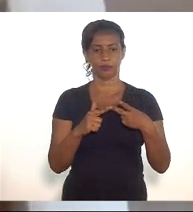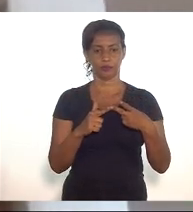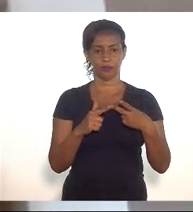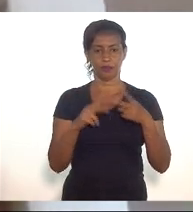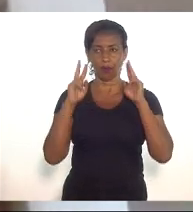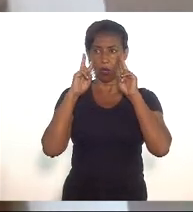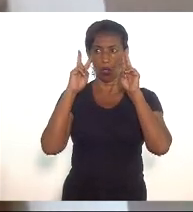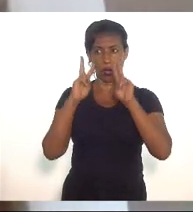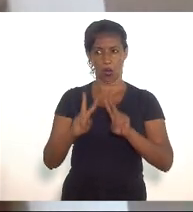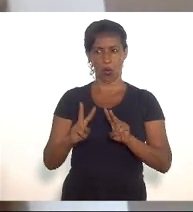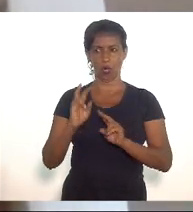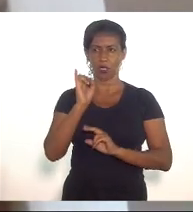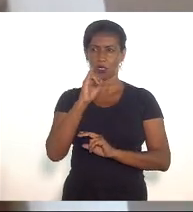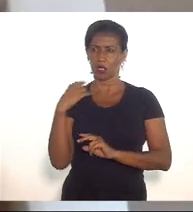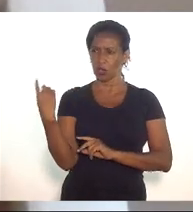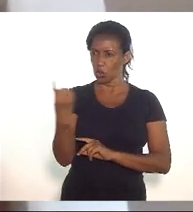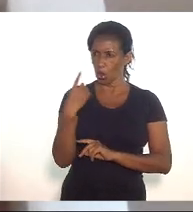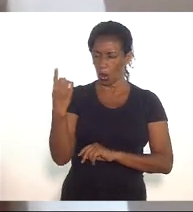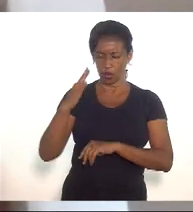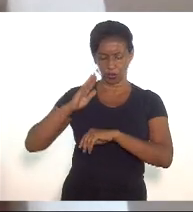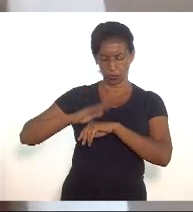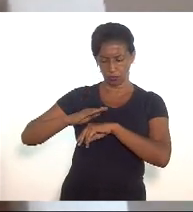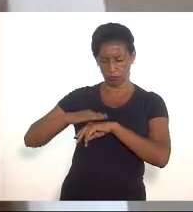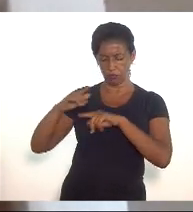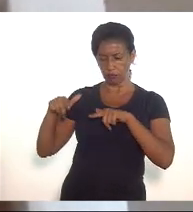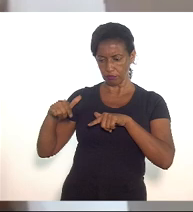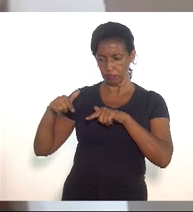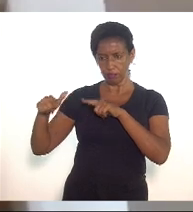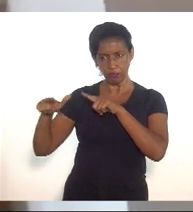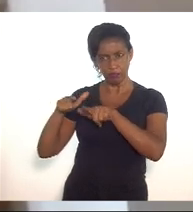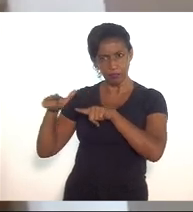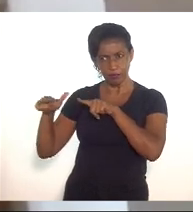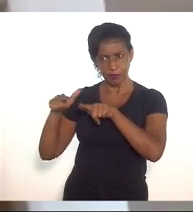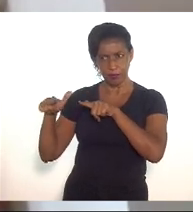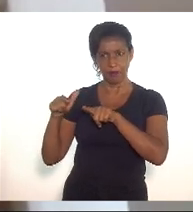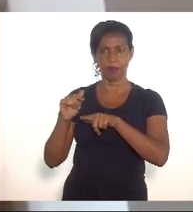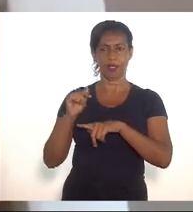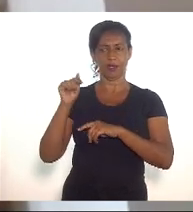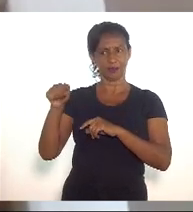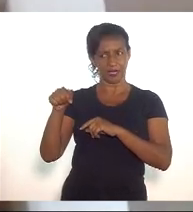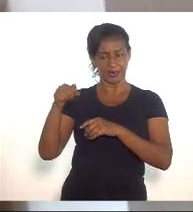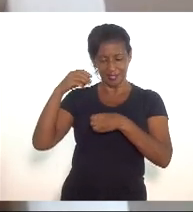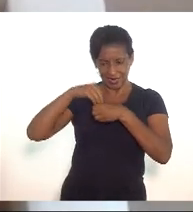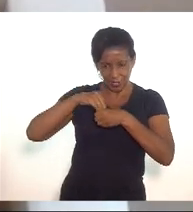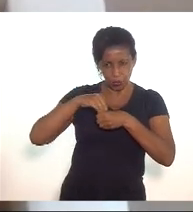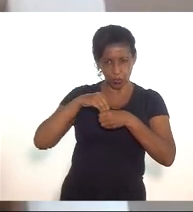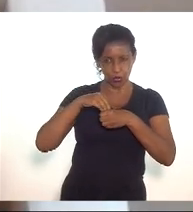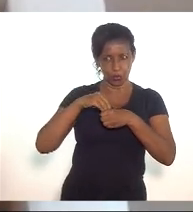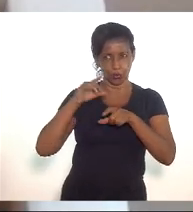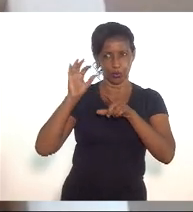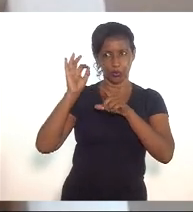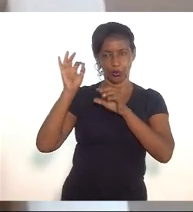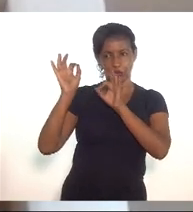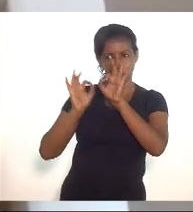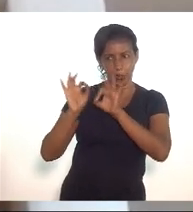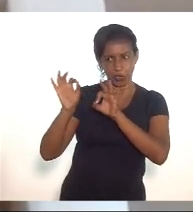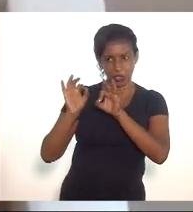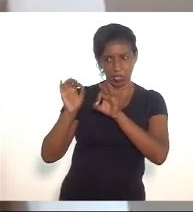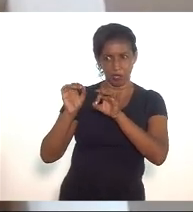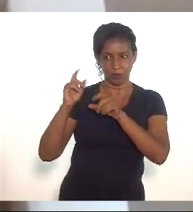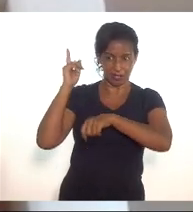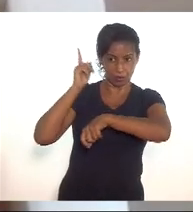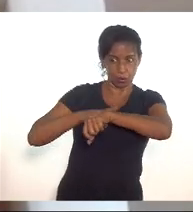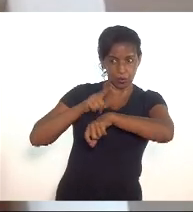olha, se nós estamos fazendo, isso está dentro do planejado e dentro do prazo. E